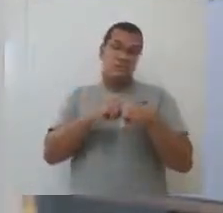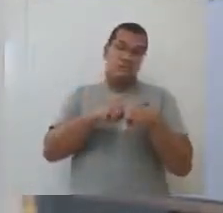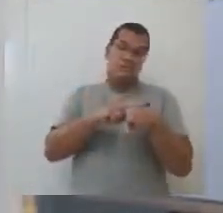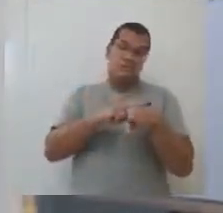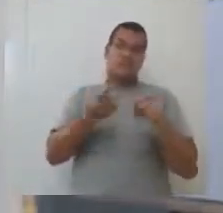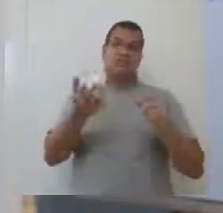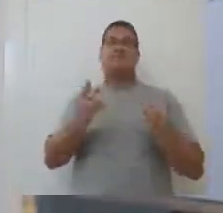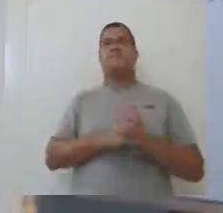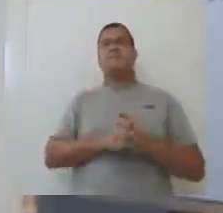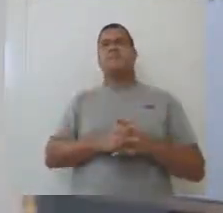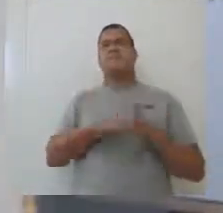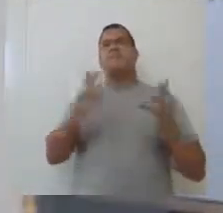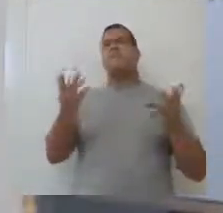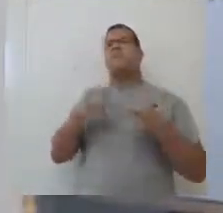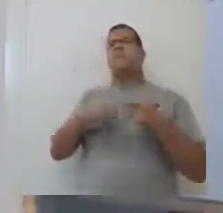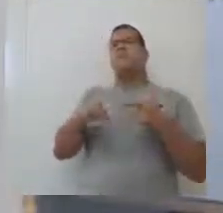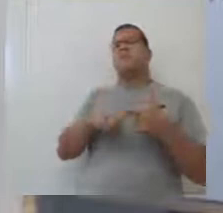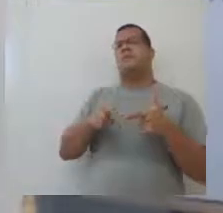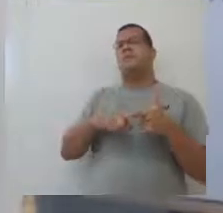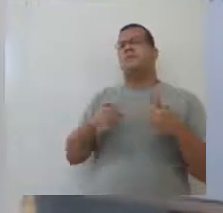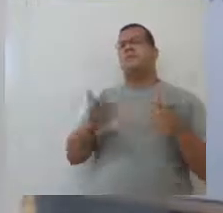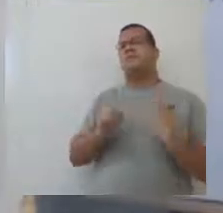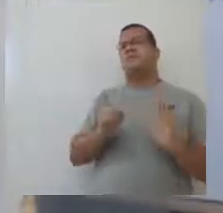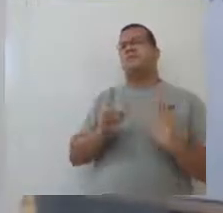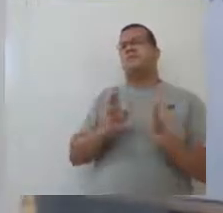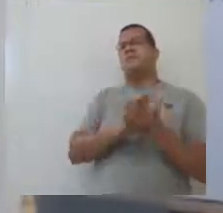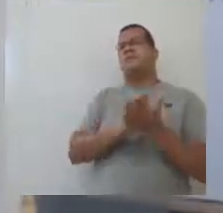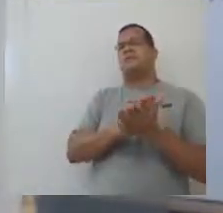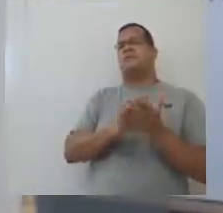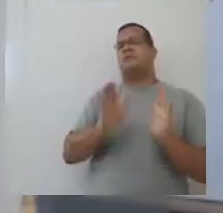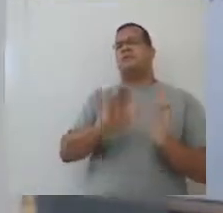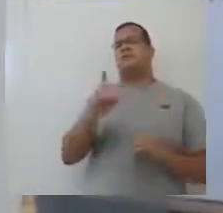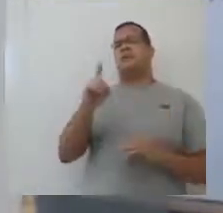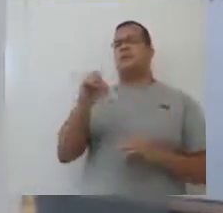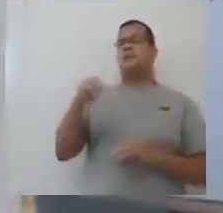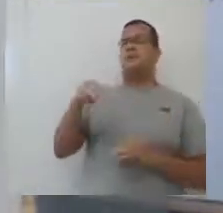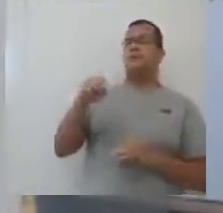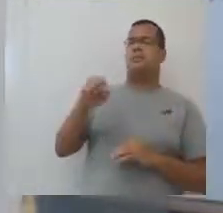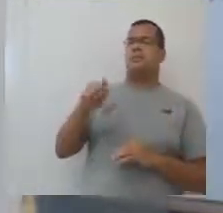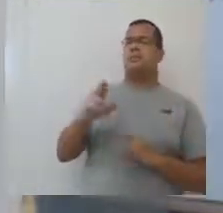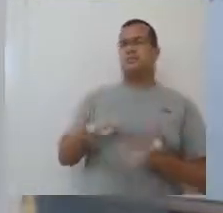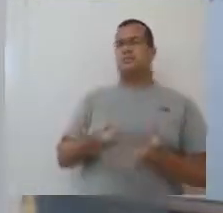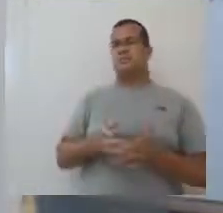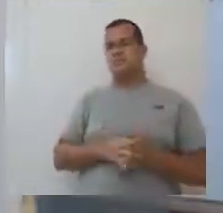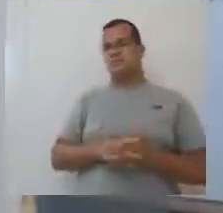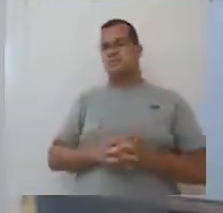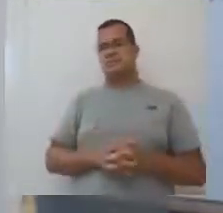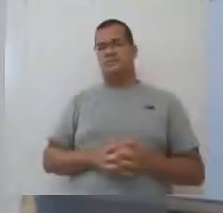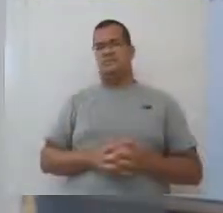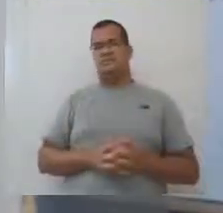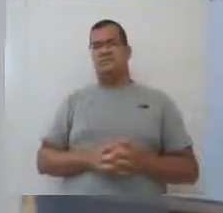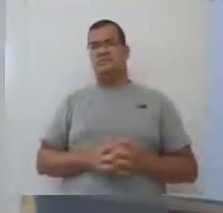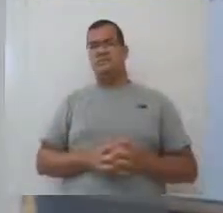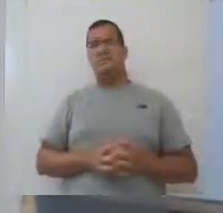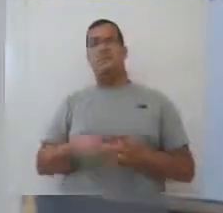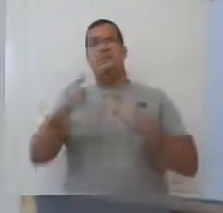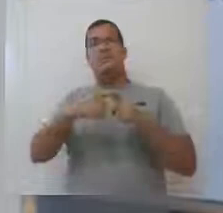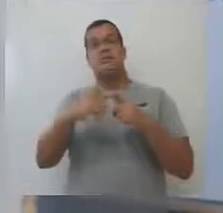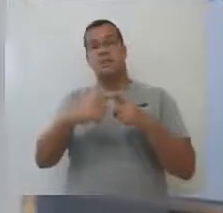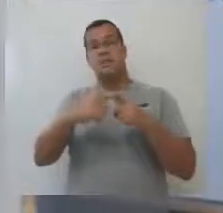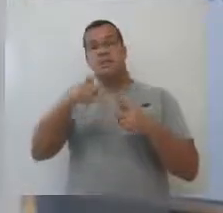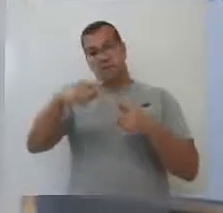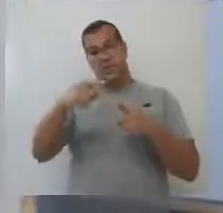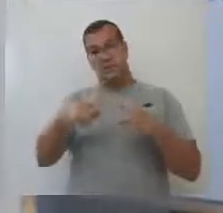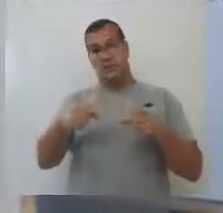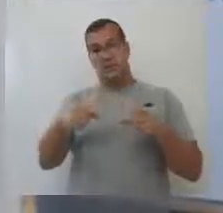mas o problema que tu leu não disse quem era dominante ou recessivo. Menino, não precisa dizer quem é dominante ou recessivo, não. Porque ele disse que o casal